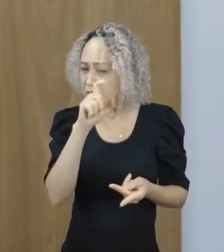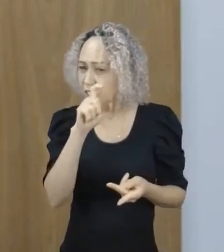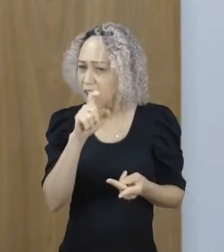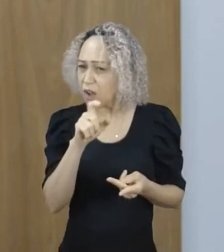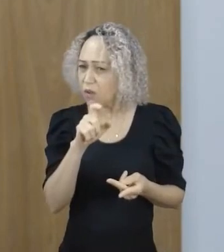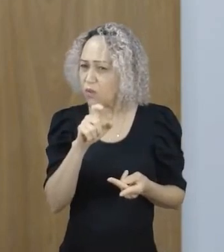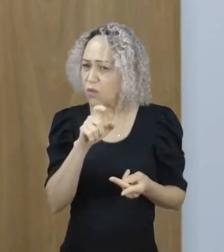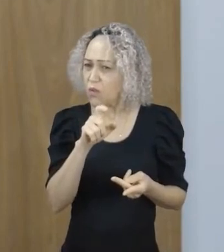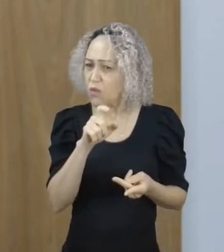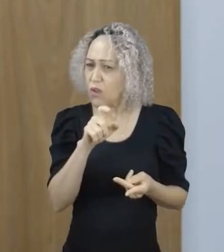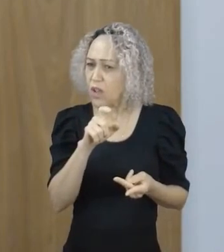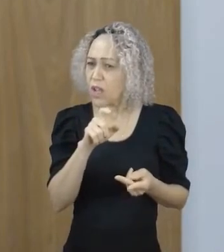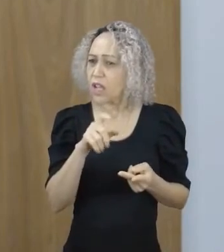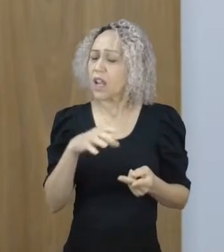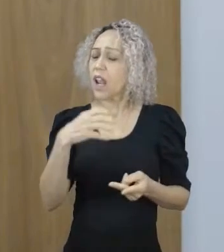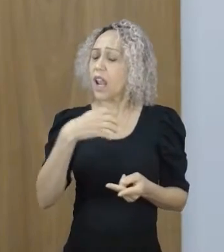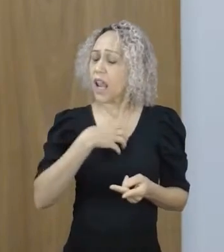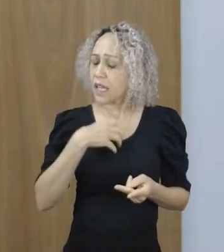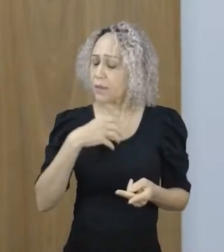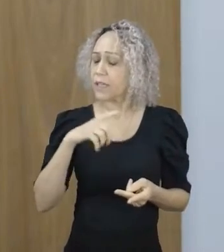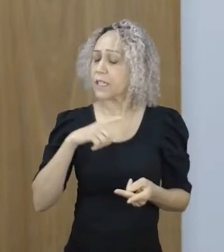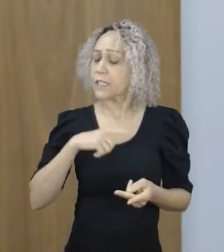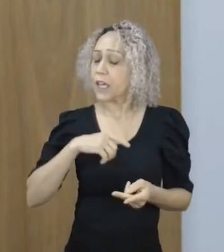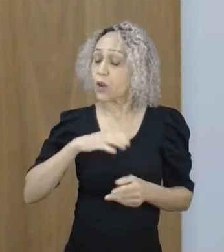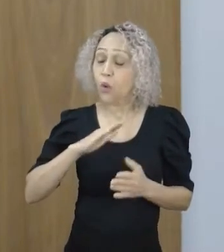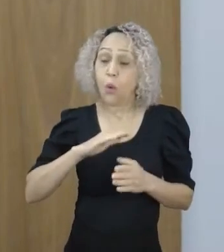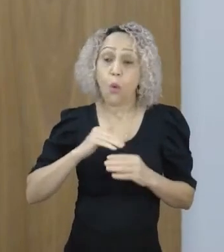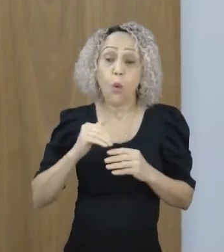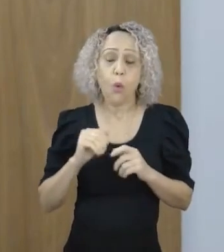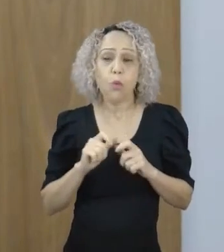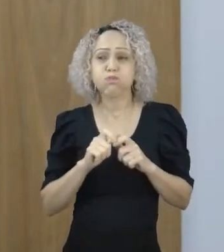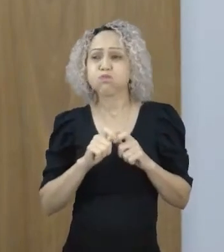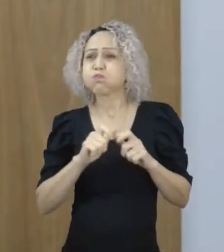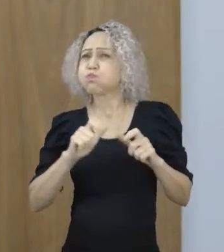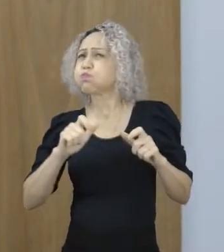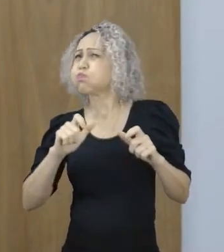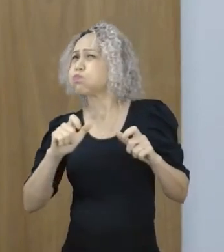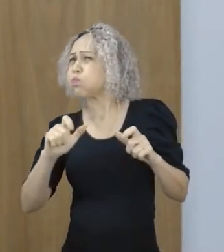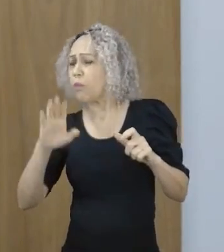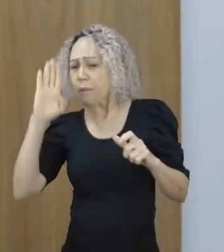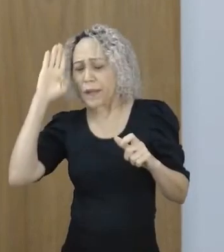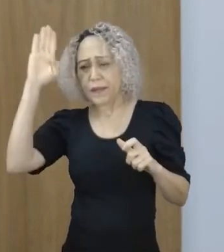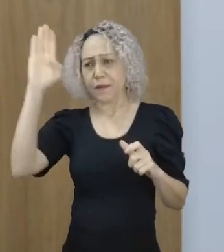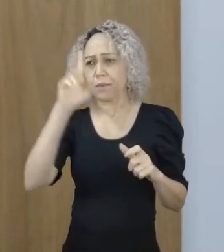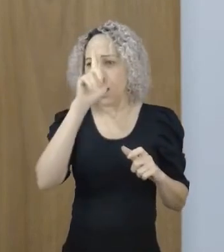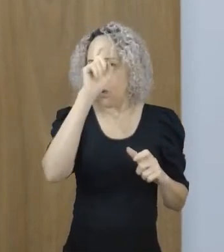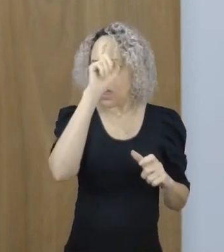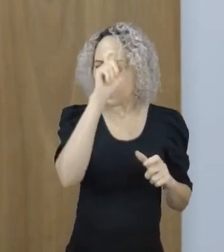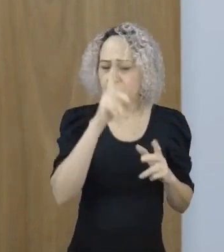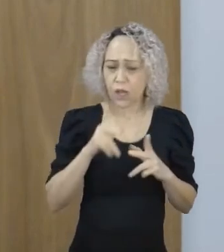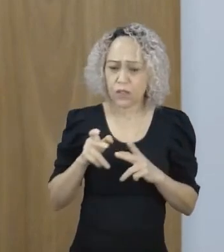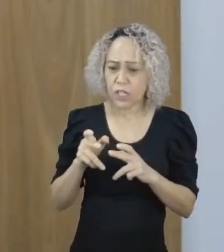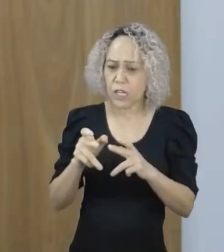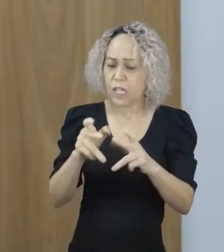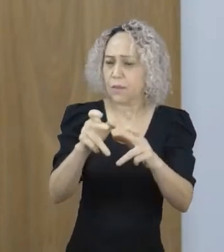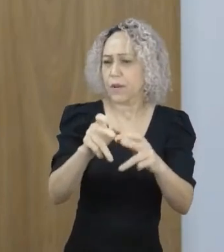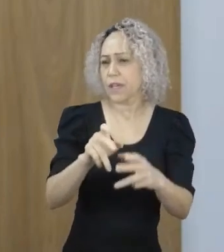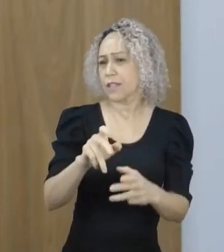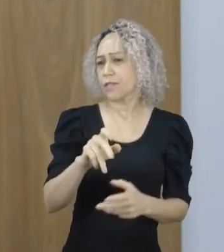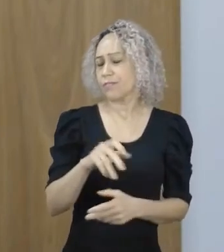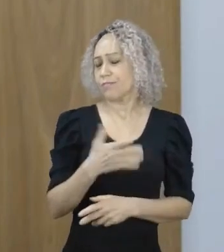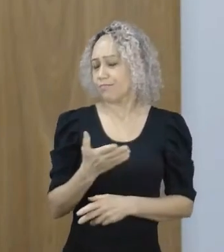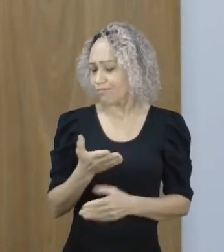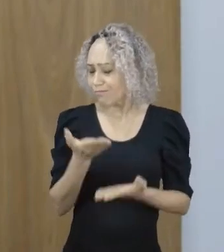está em São Paulo, não. Está na Bahia, o Hospital de X Maltês, 100% SUS. E o maior hospital pediátrico do nosso estado, também